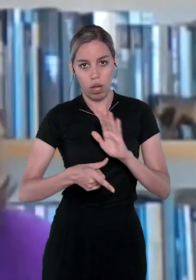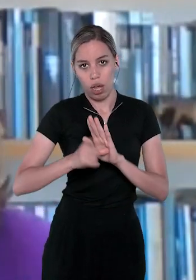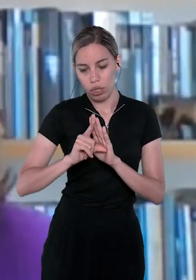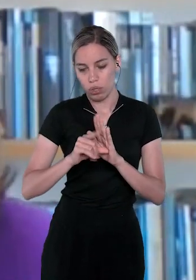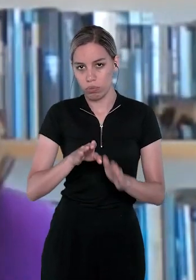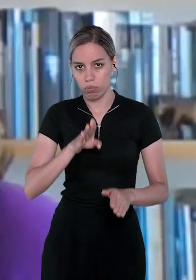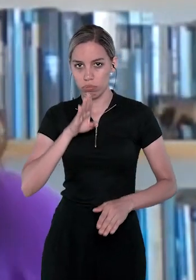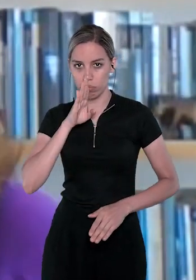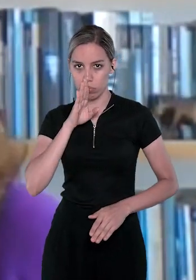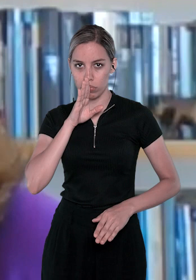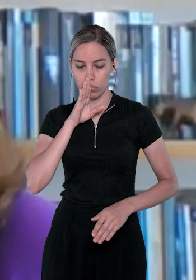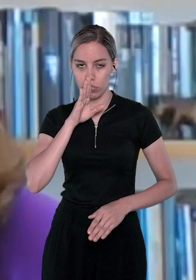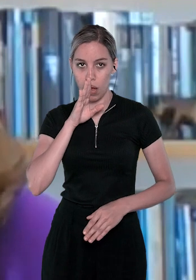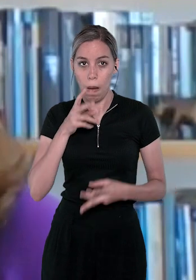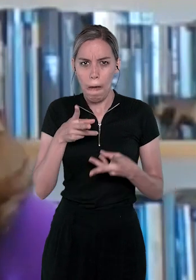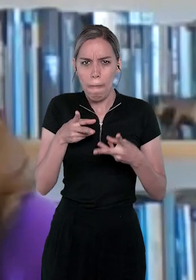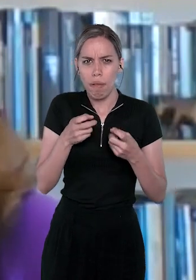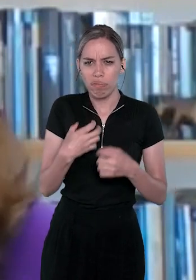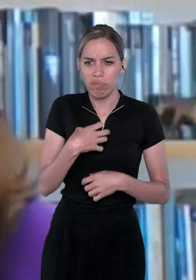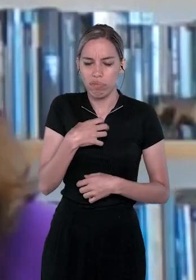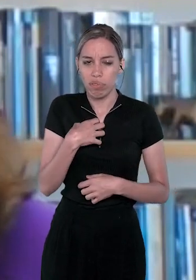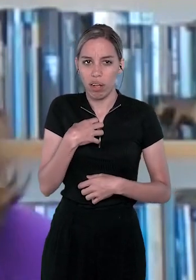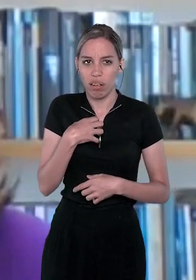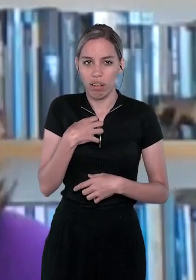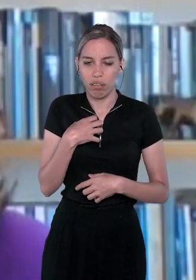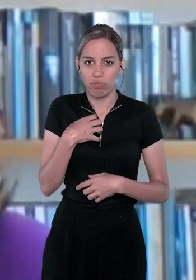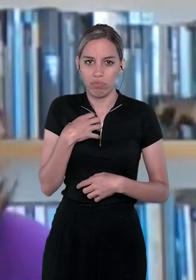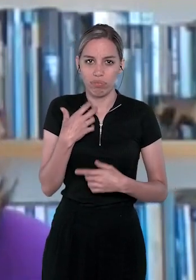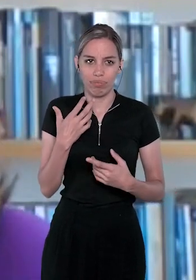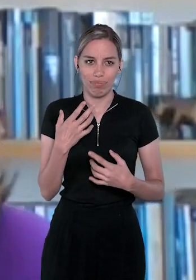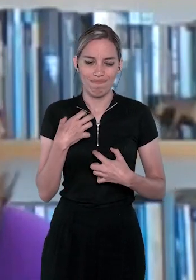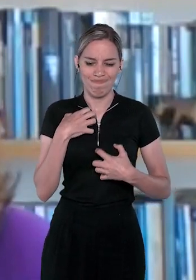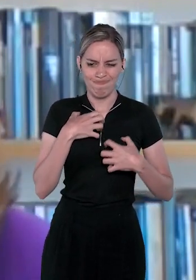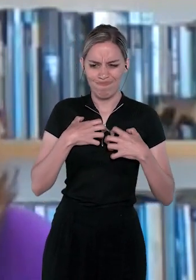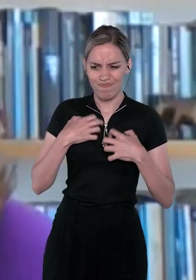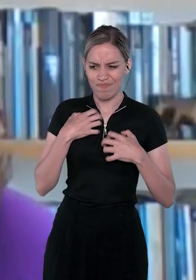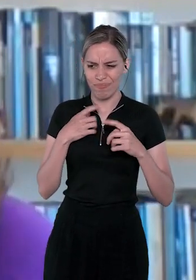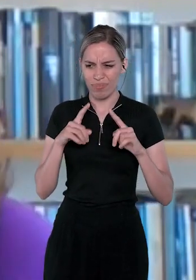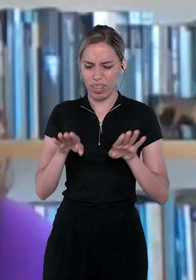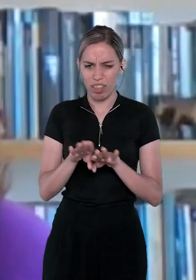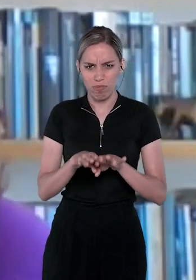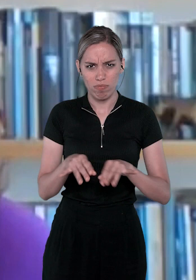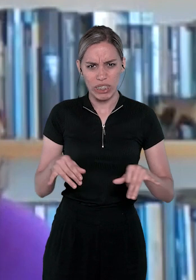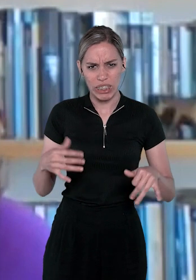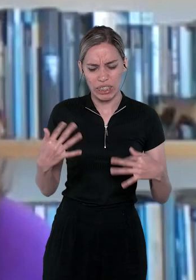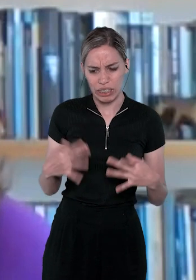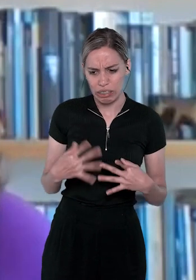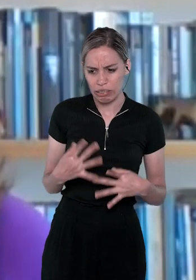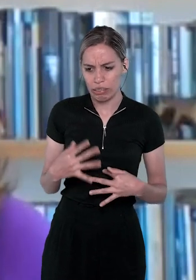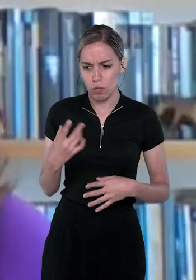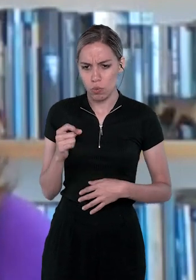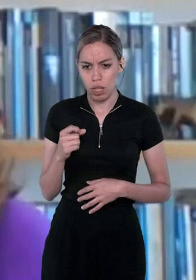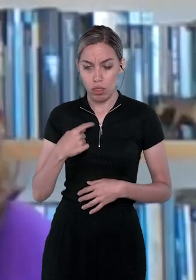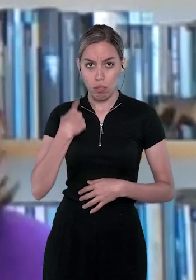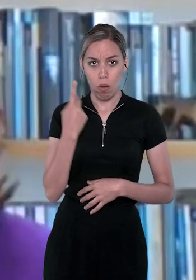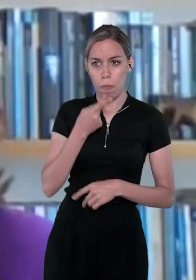silenciados, que eu percebi de um jeito muito incômodo e muito doloroso que todo esse nosso discurso não